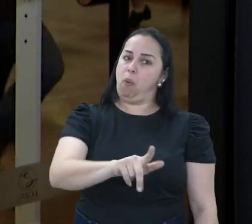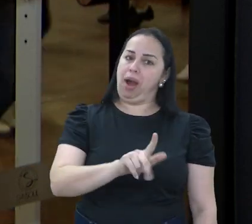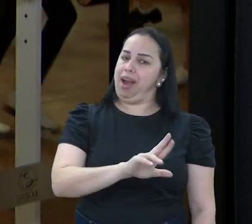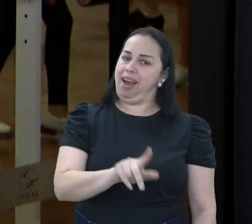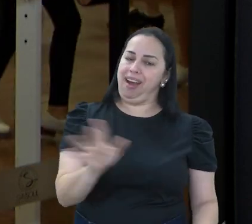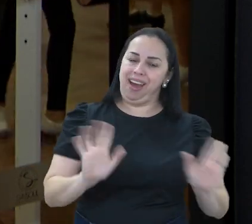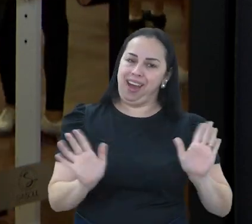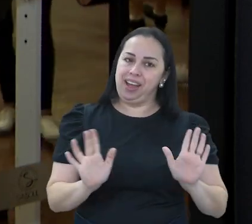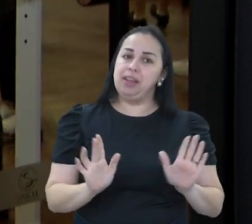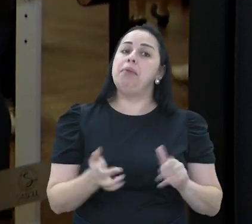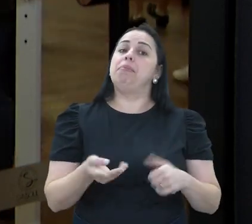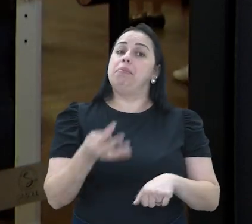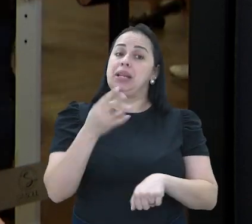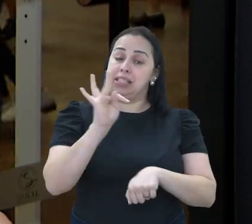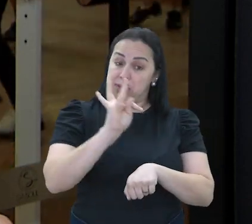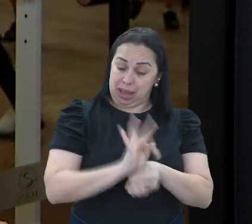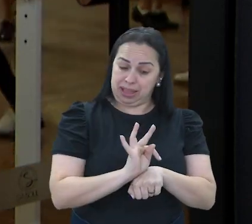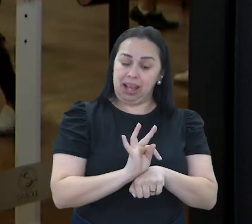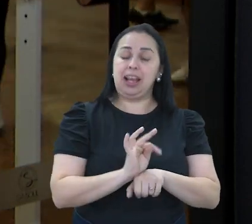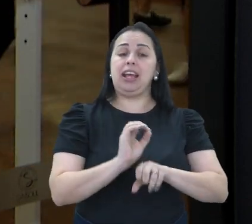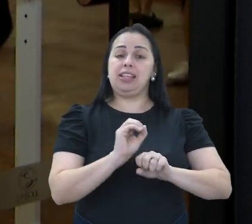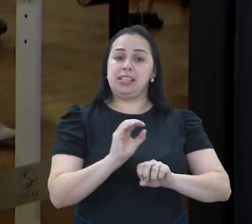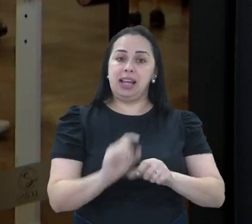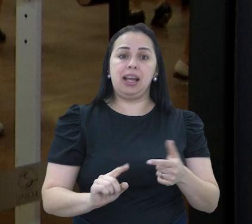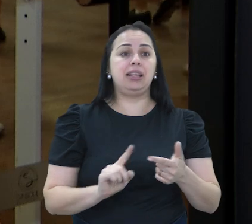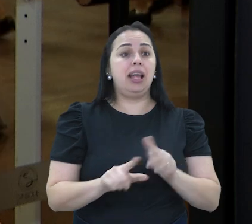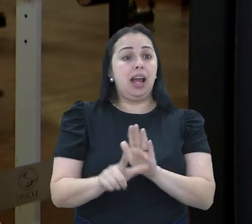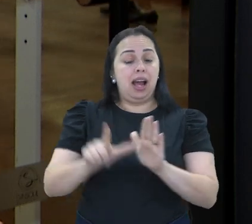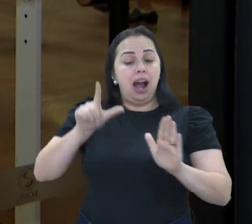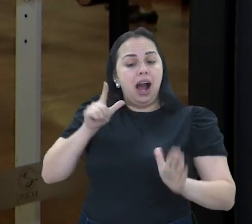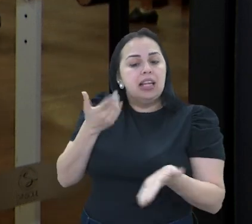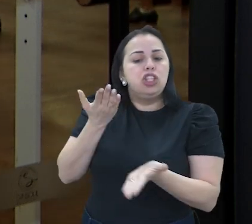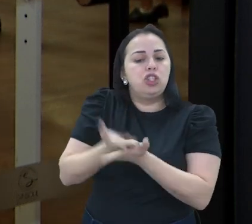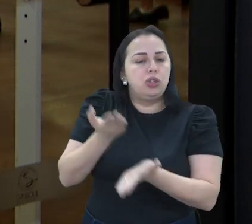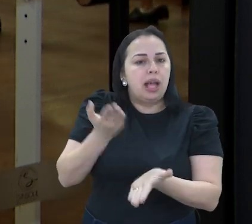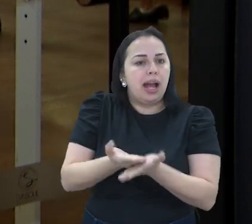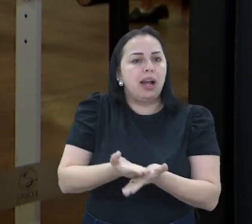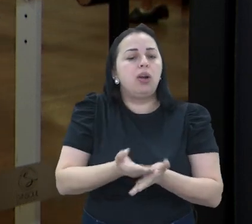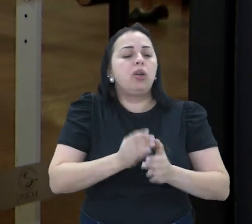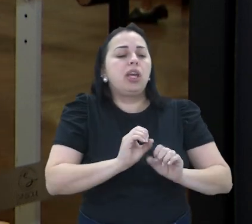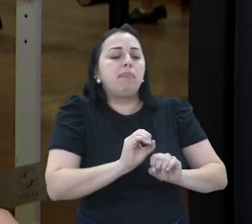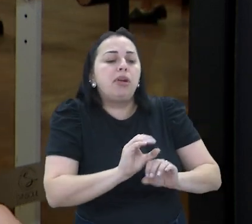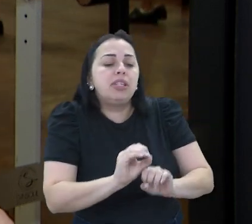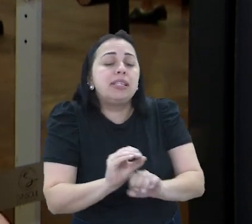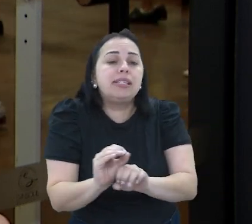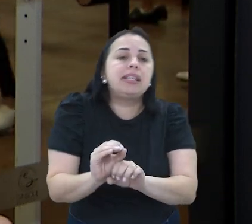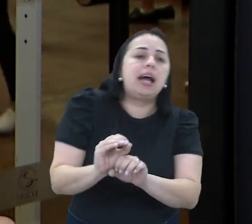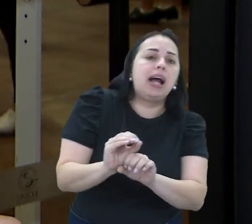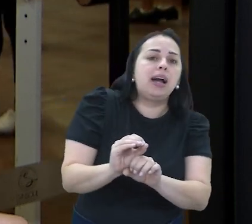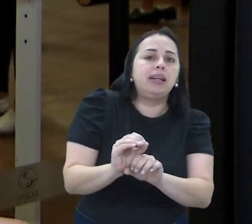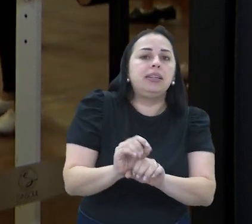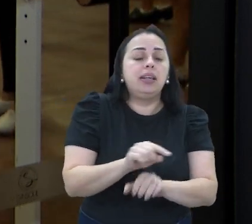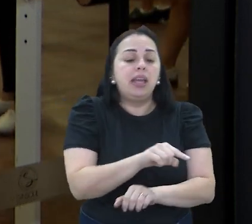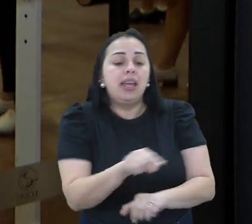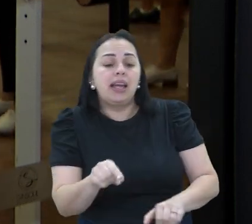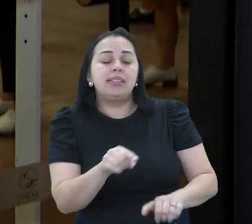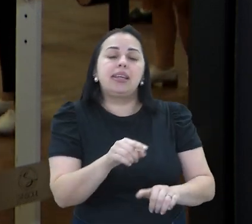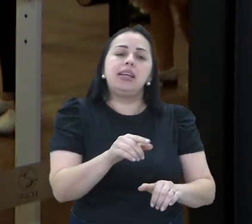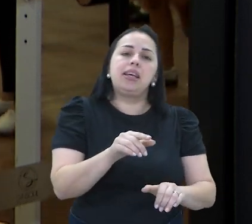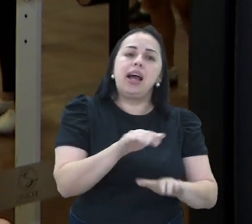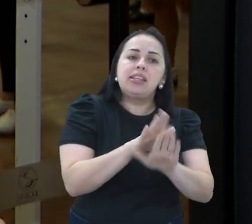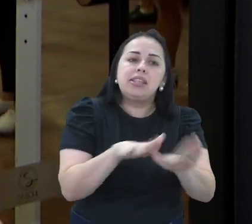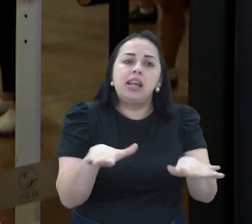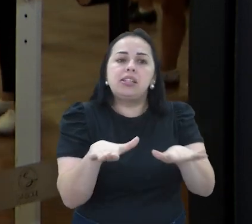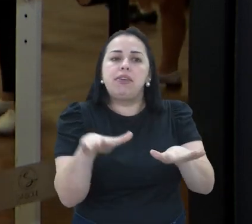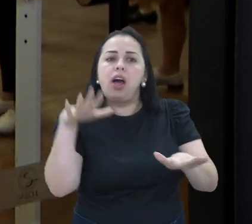não é assim. Existe uma técnica, existe todo um estudo para os passos que a gente pode dar ou não, como a criança vai